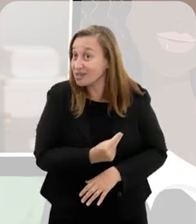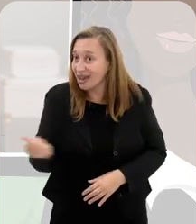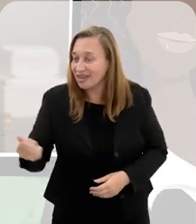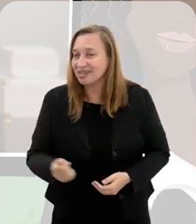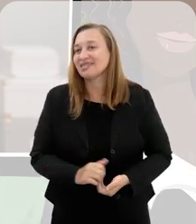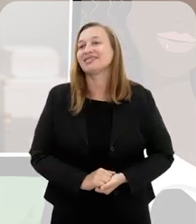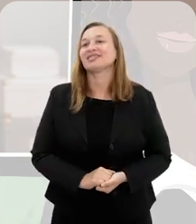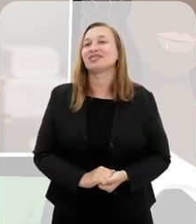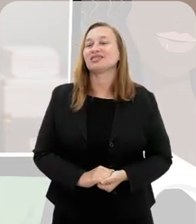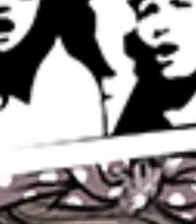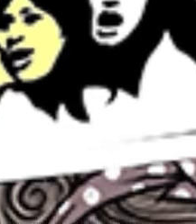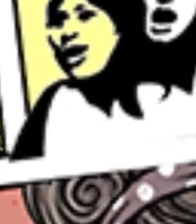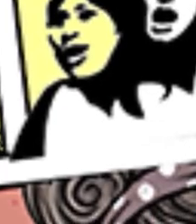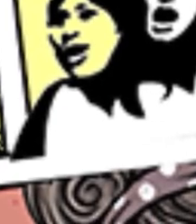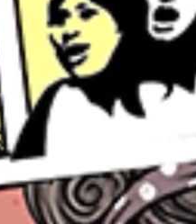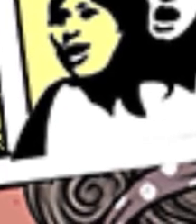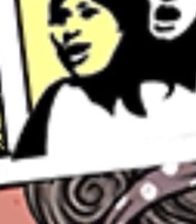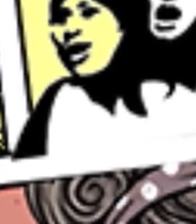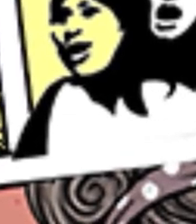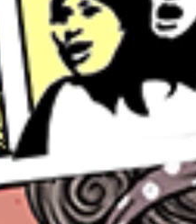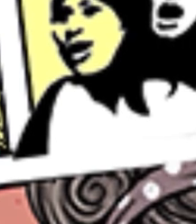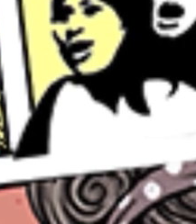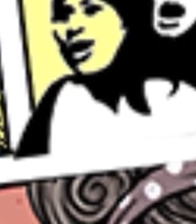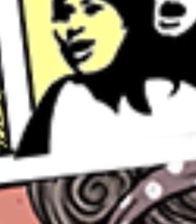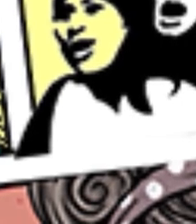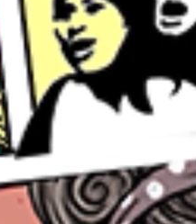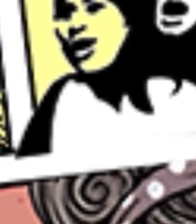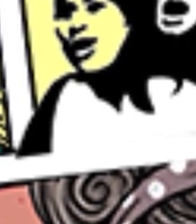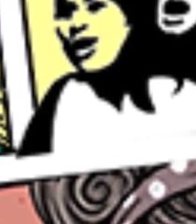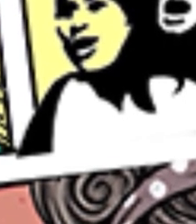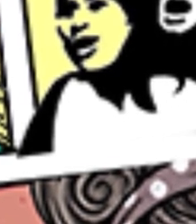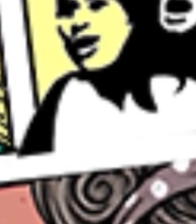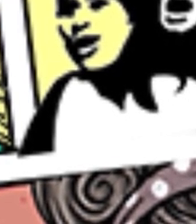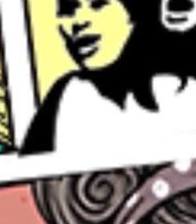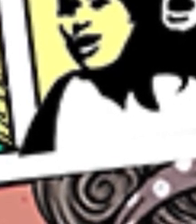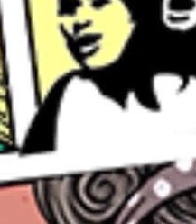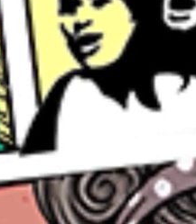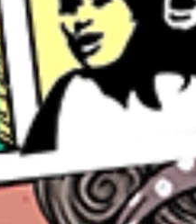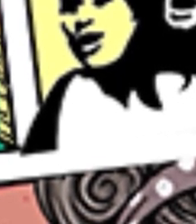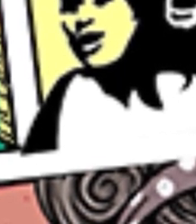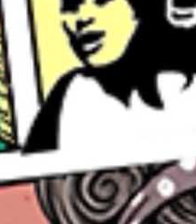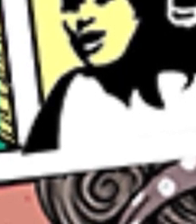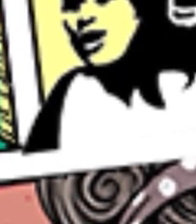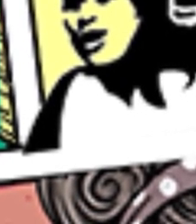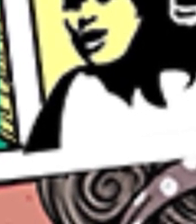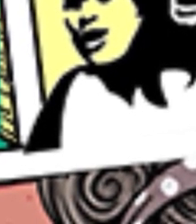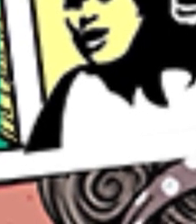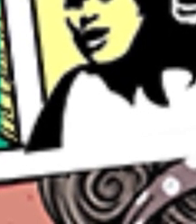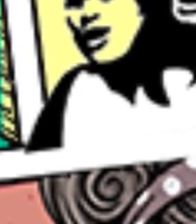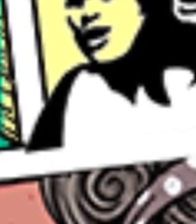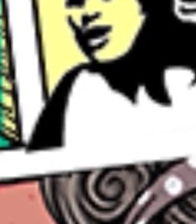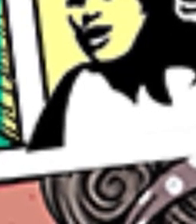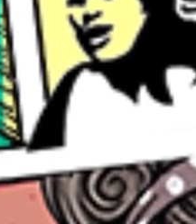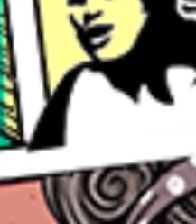já. Não sai daí. Toda mulher, toda mulher, toda mulher. Toda mulher.